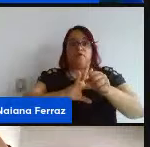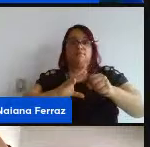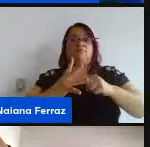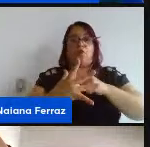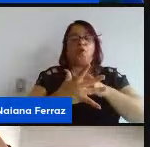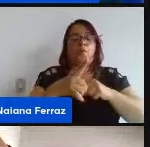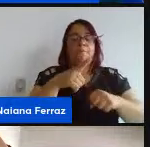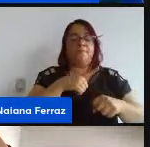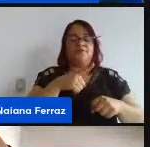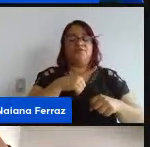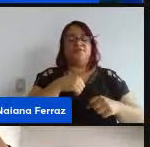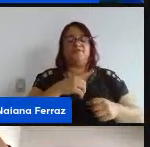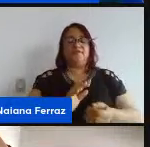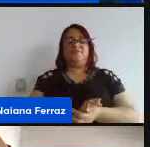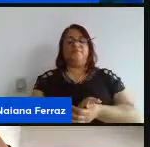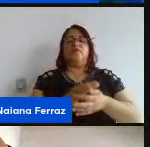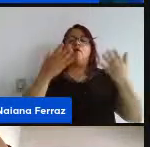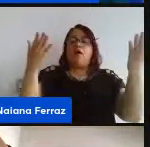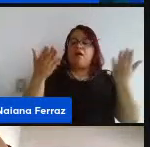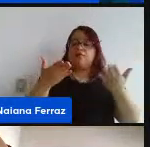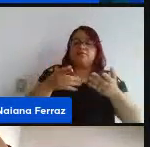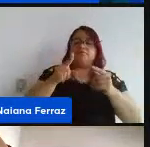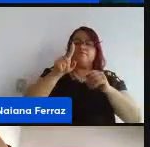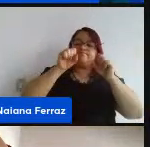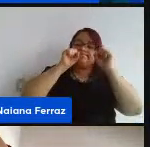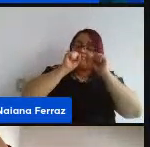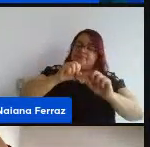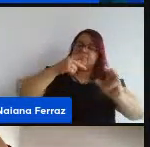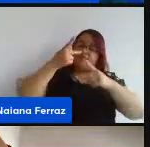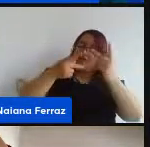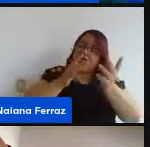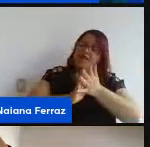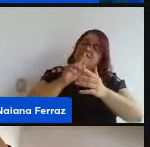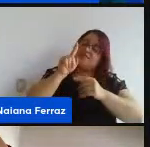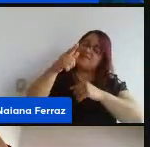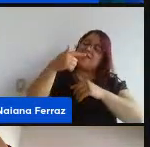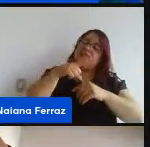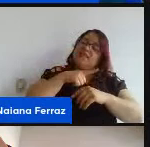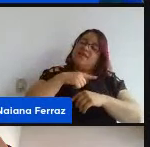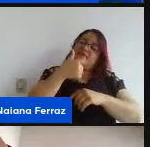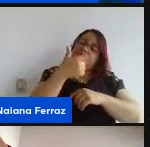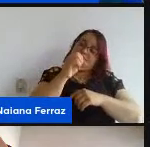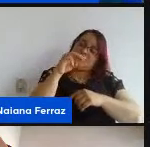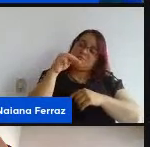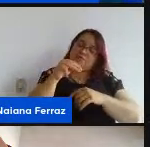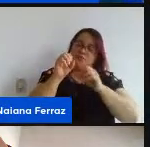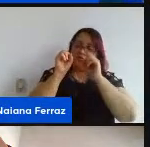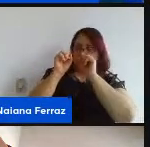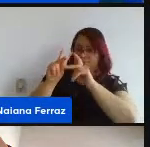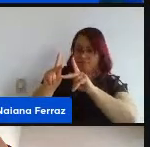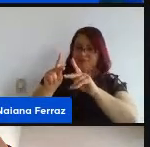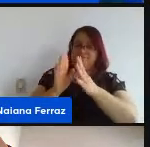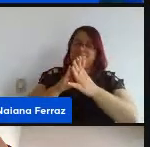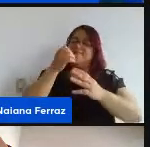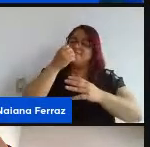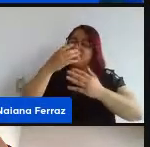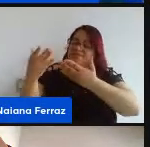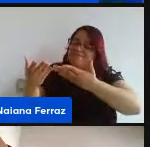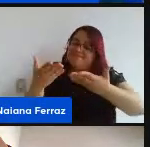então, uma palavra com o senhor, controle o seu tempo de 20 minutos, se possível. Tá bem? Bem-vindo.